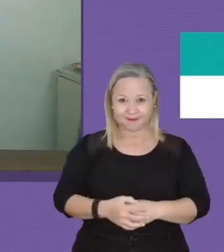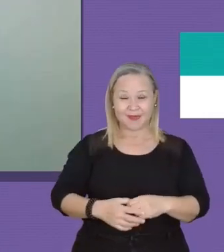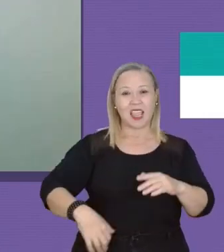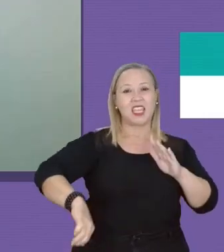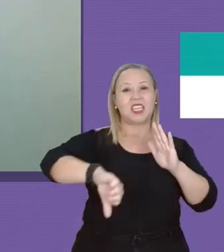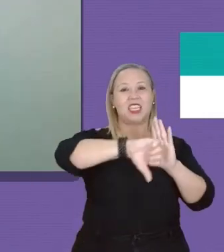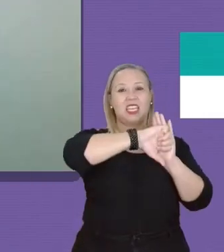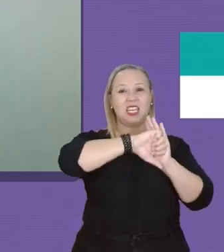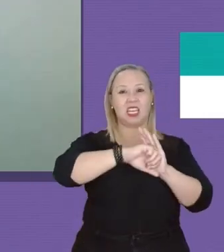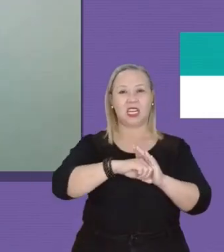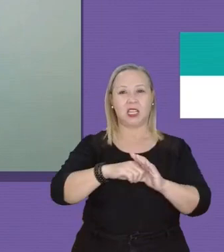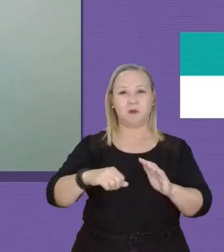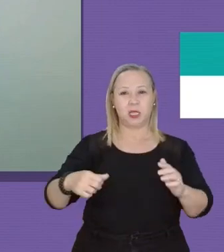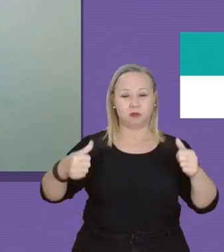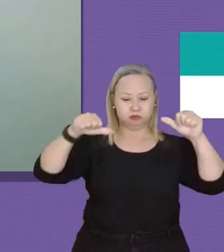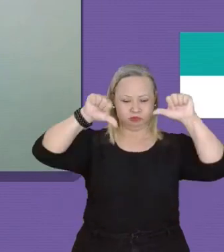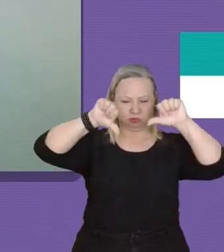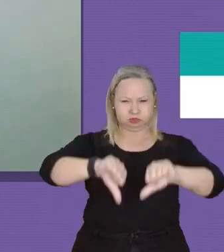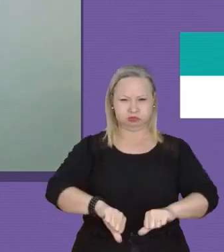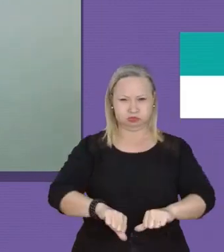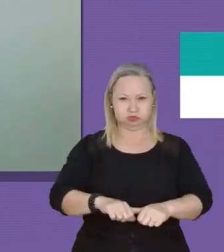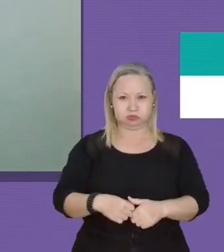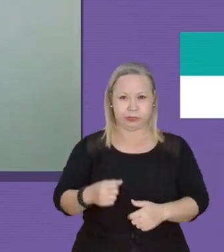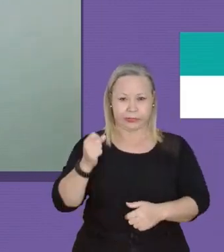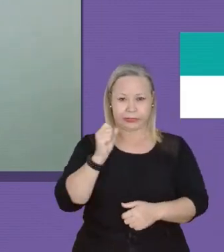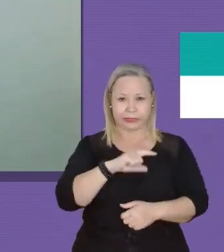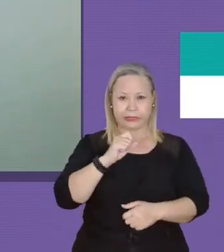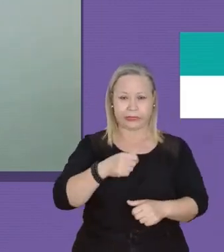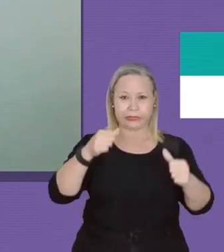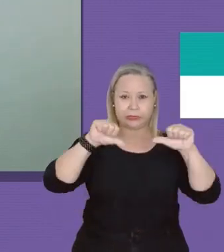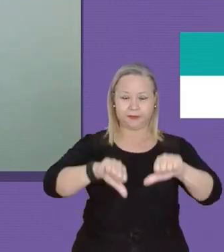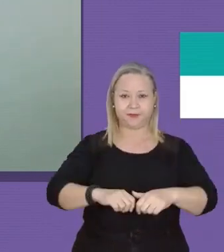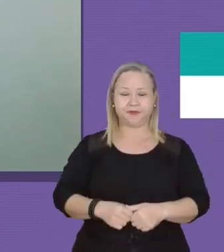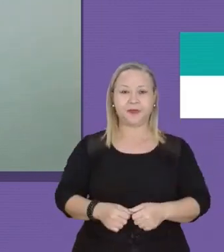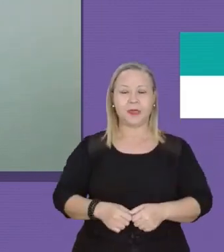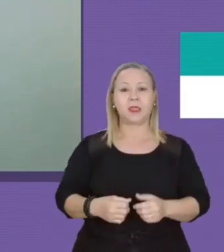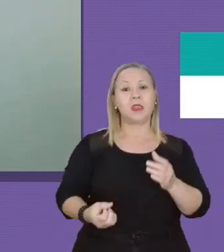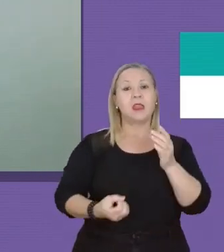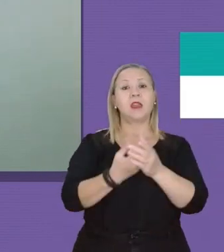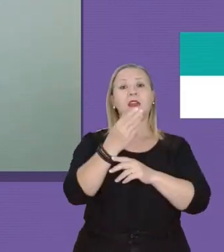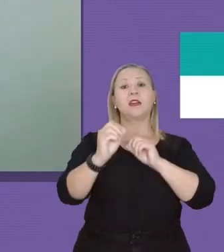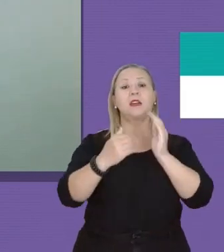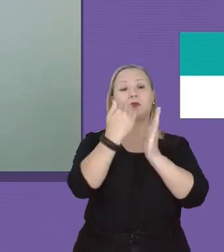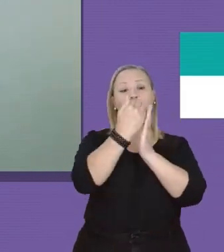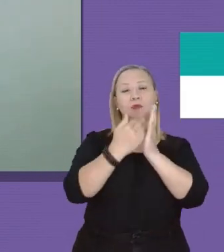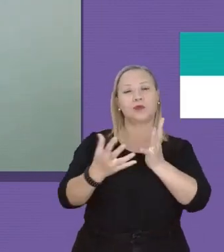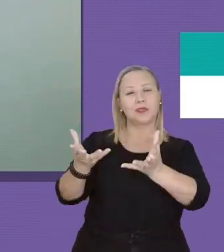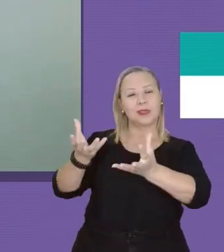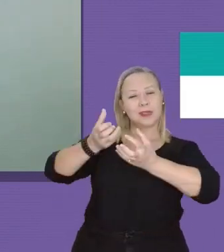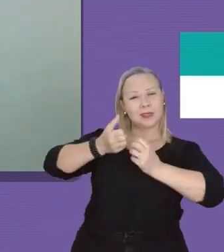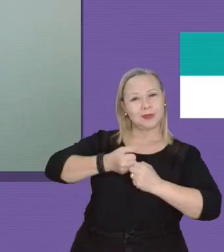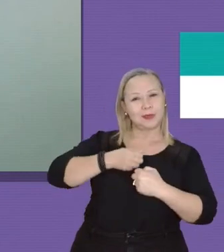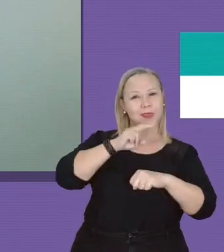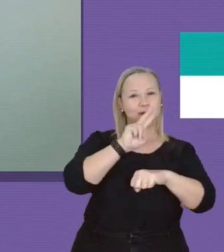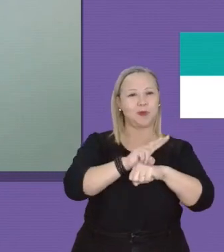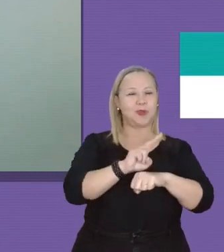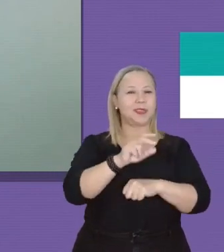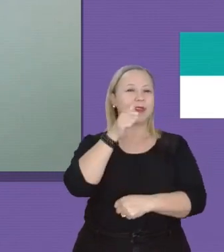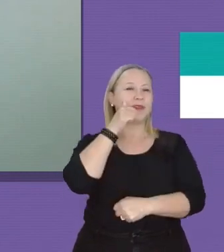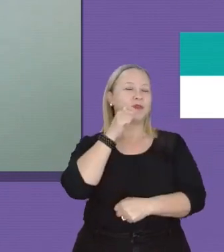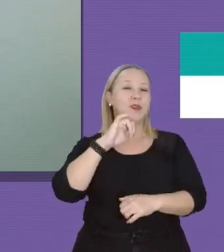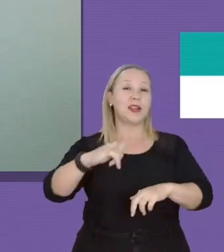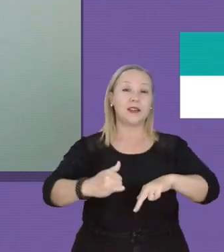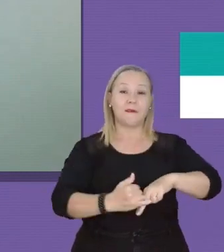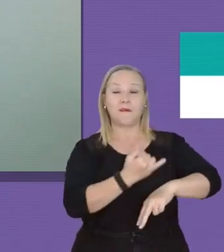crime hediondo. Criamos um dos mais avançados programas de acolhimento e proteção de mulheres